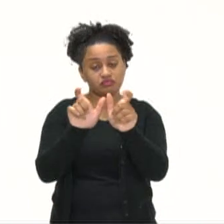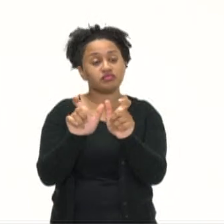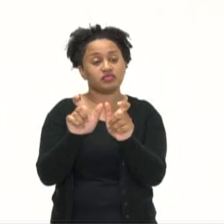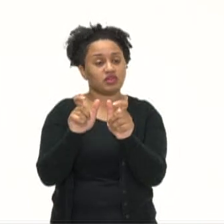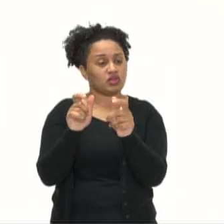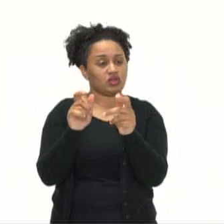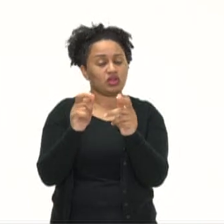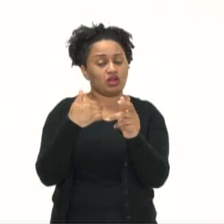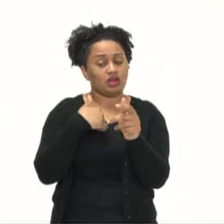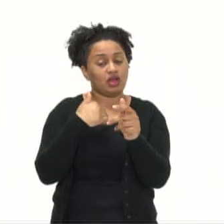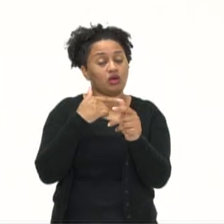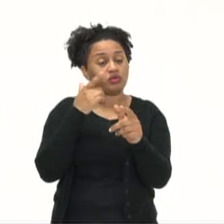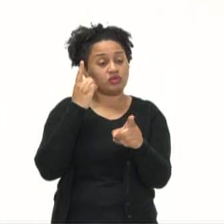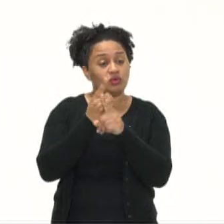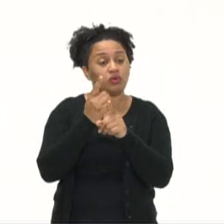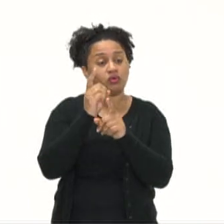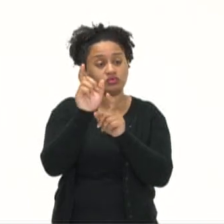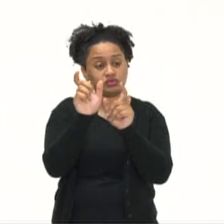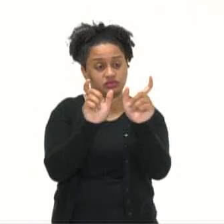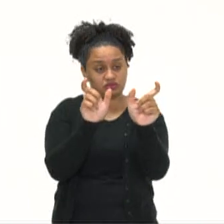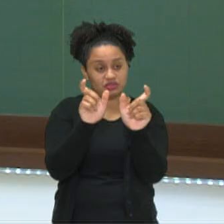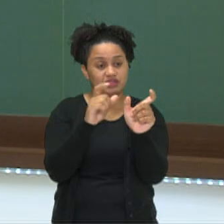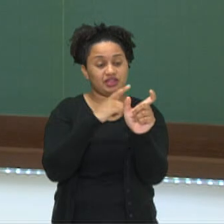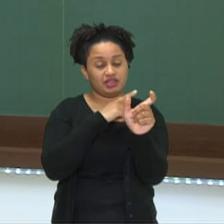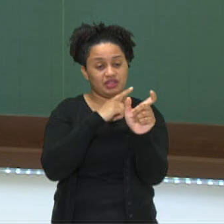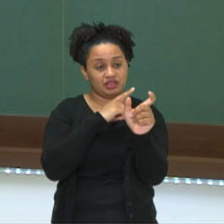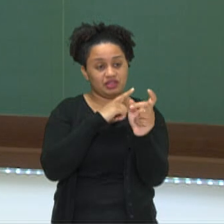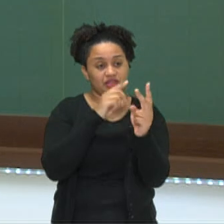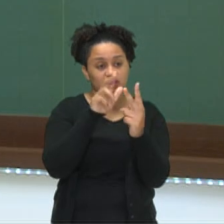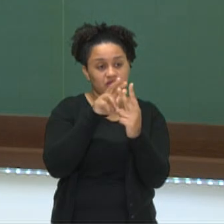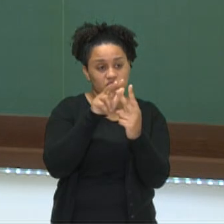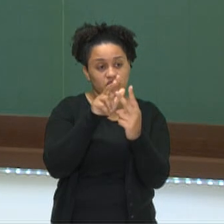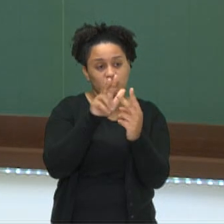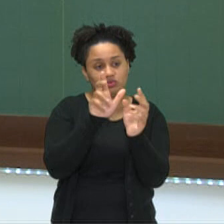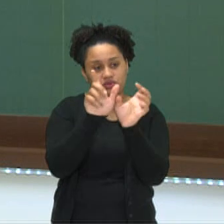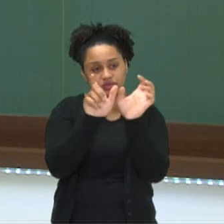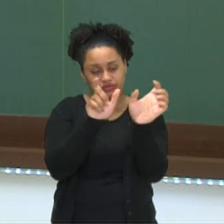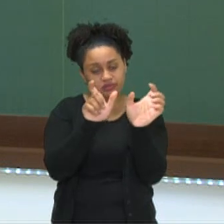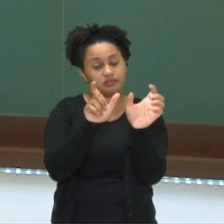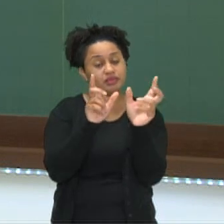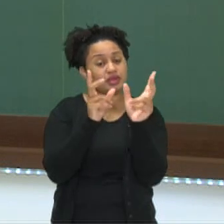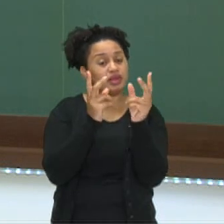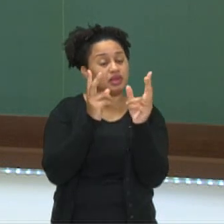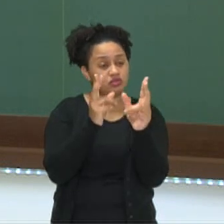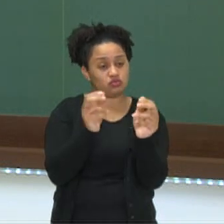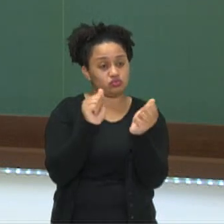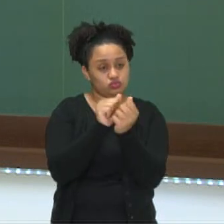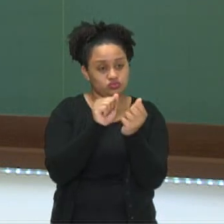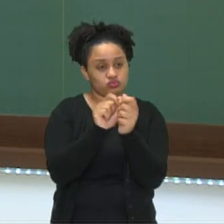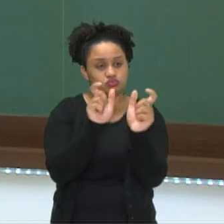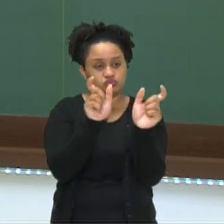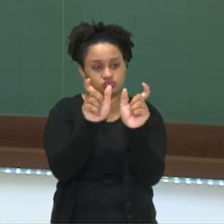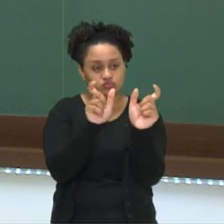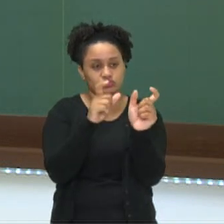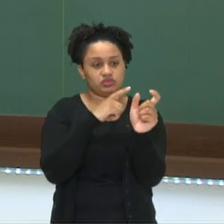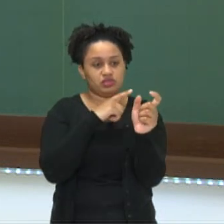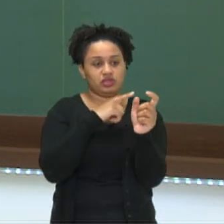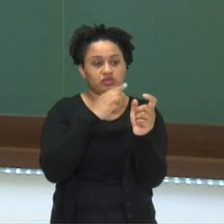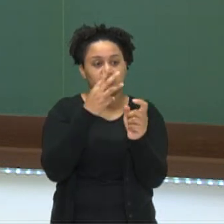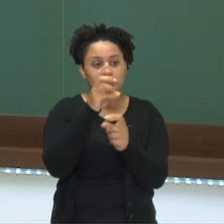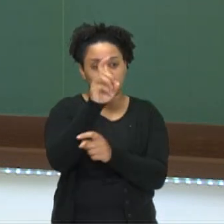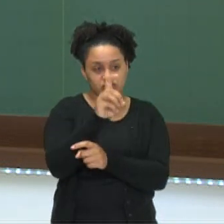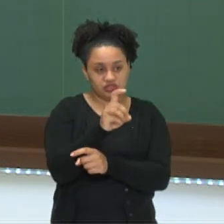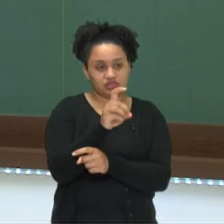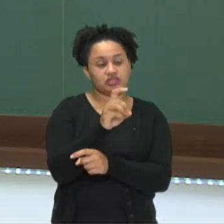é quando você encontra alguém que tem nas duas parcelas, nas 3, nas 4, ao mesmo tempo. Então, aqui eu tenho 3x.